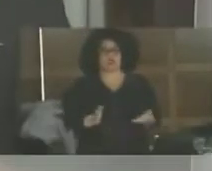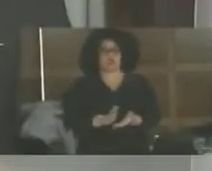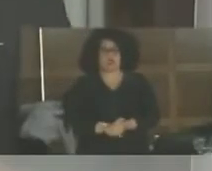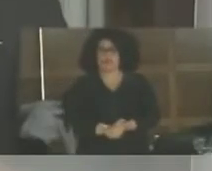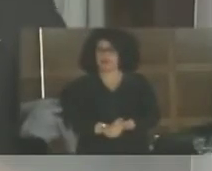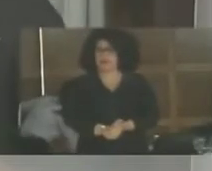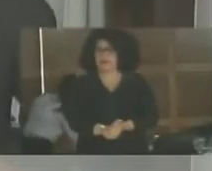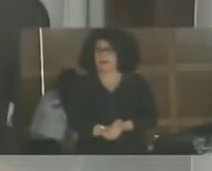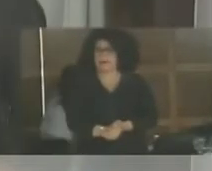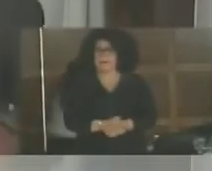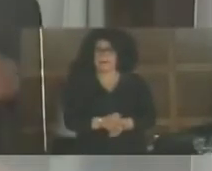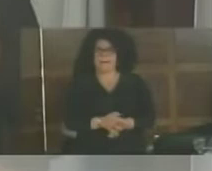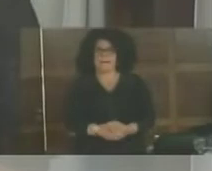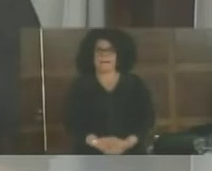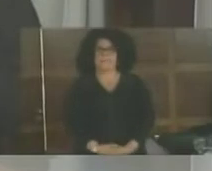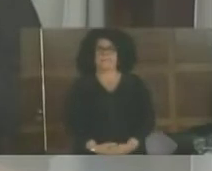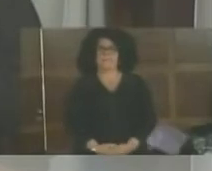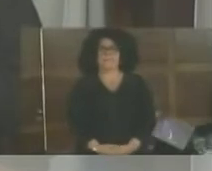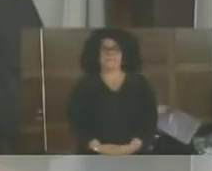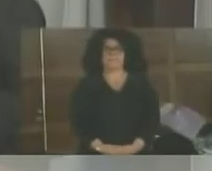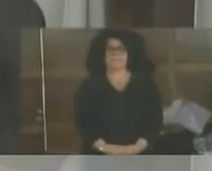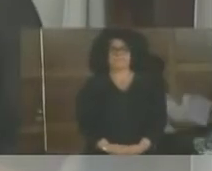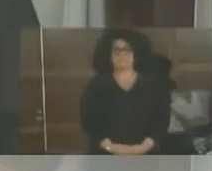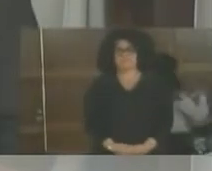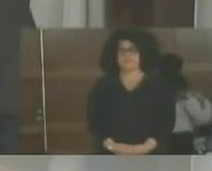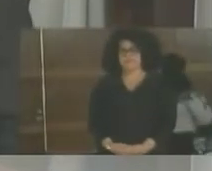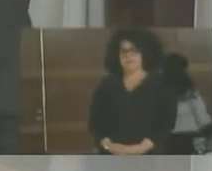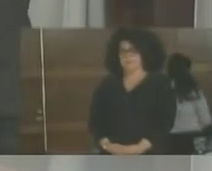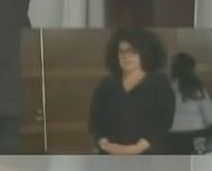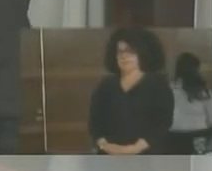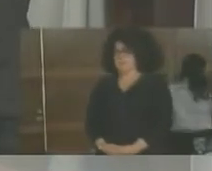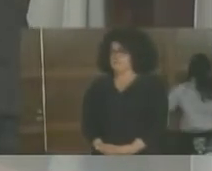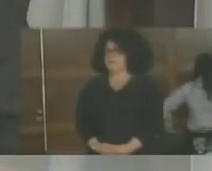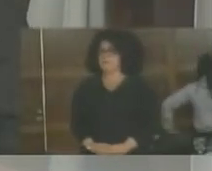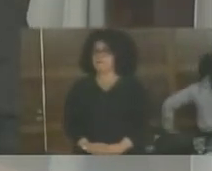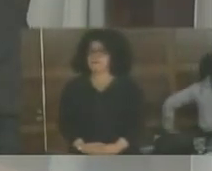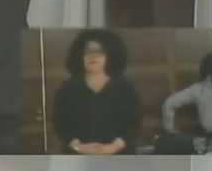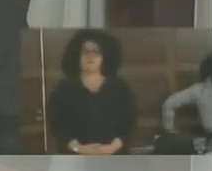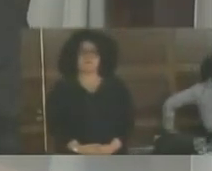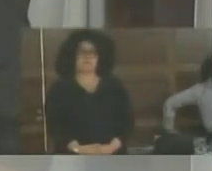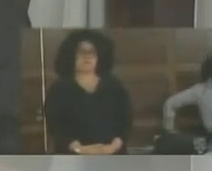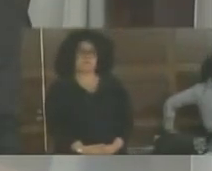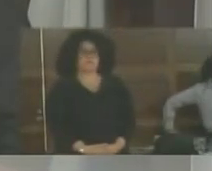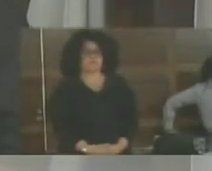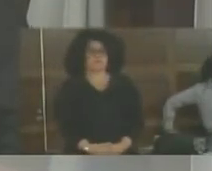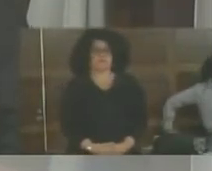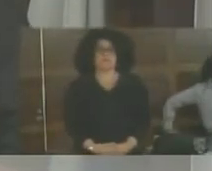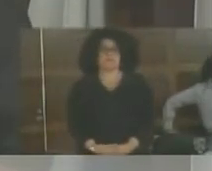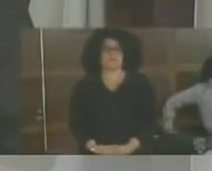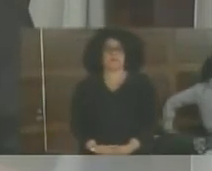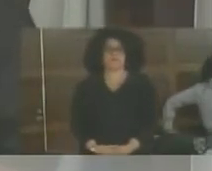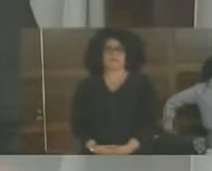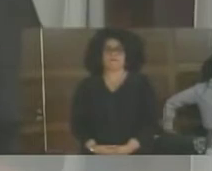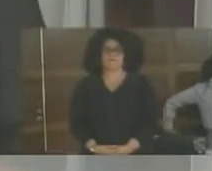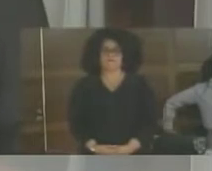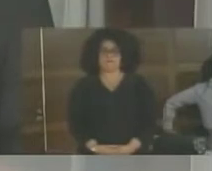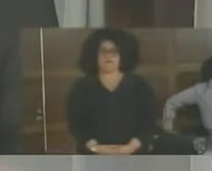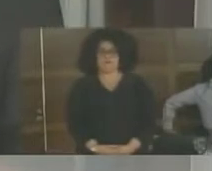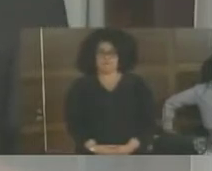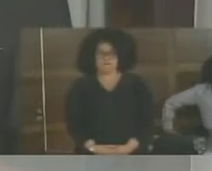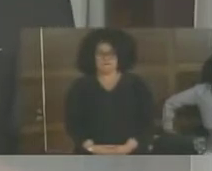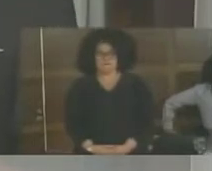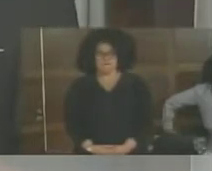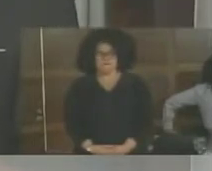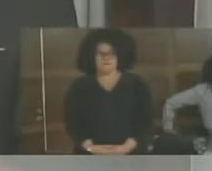Valverde, Tite Brasil, minha assessoria que me acompanha, pastor Leonardo, que está aí no plenário, sejam todos